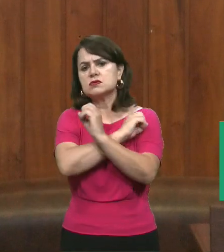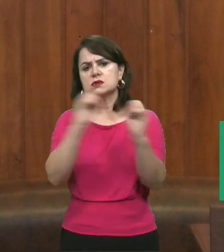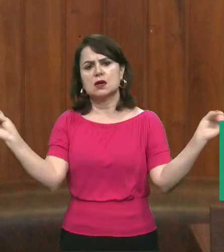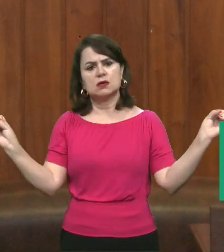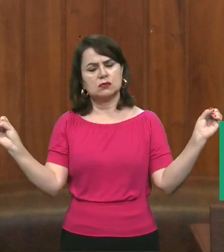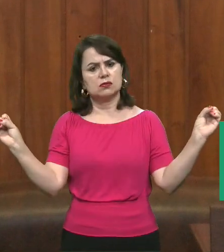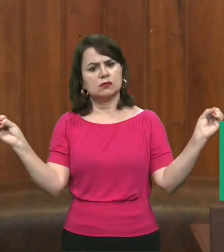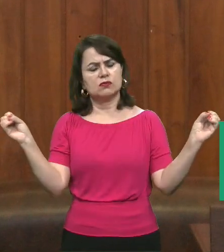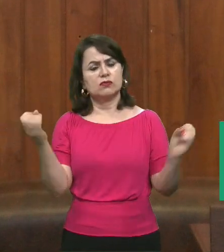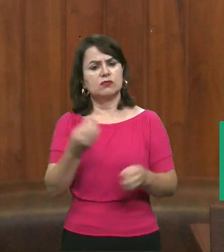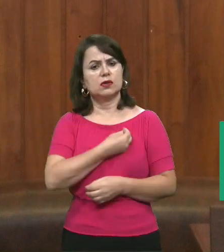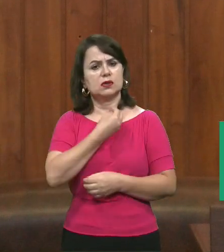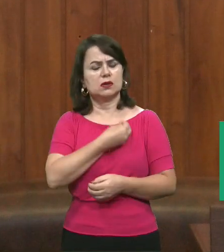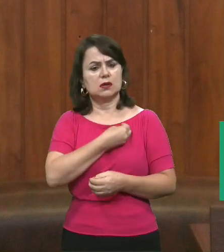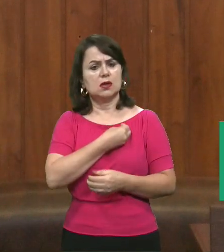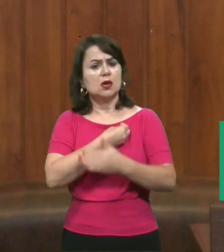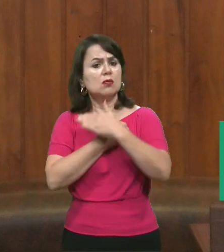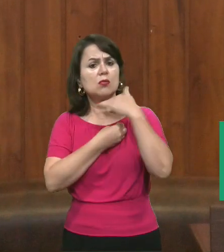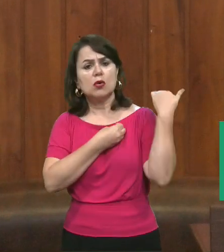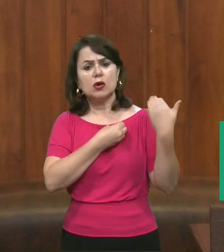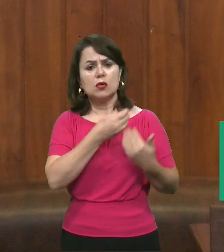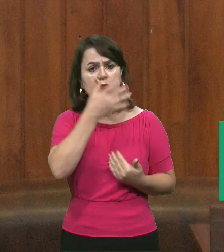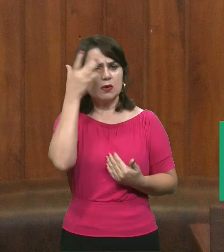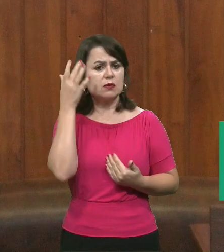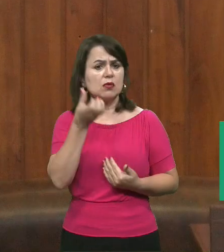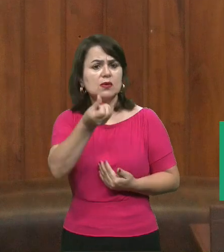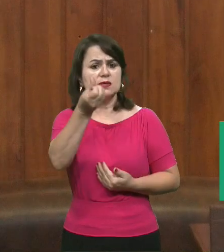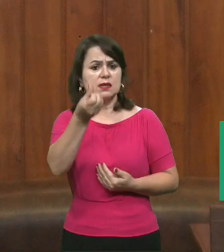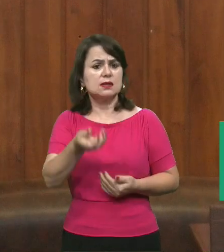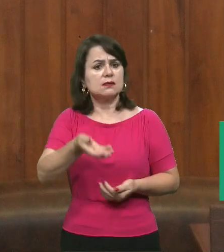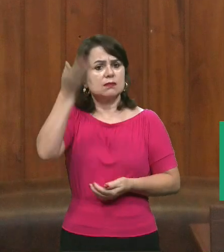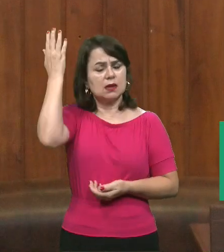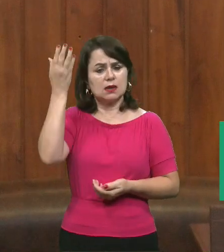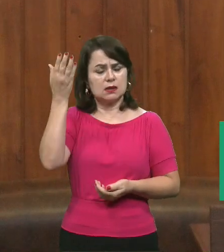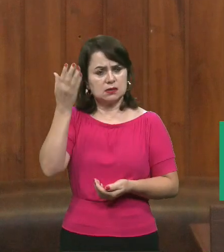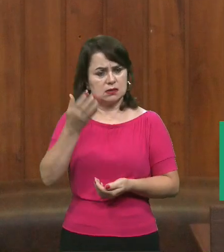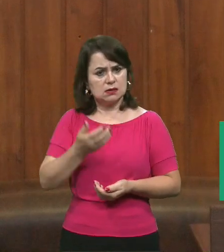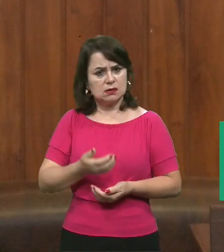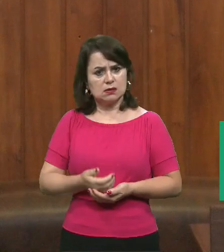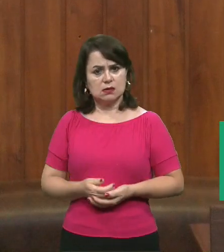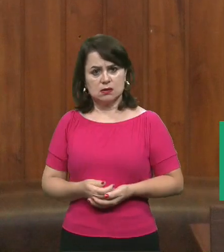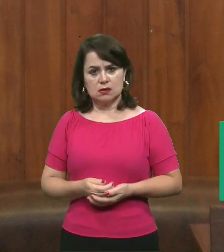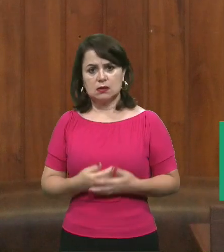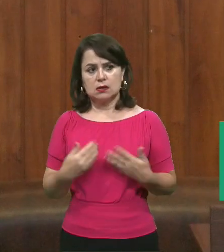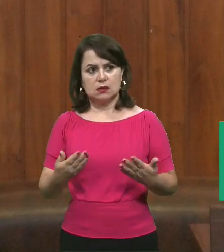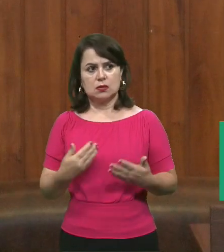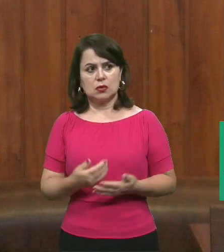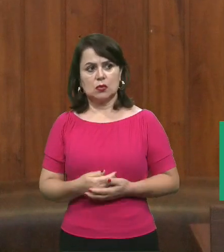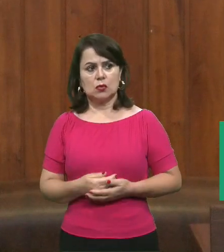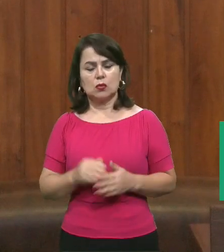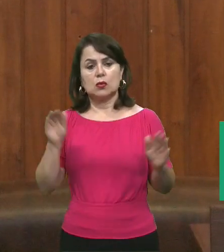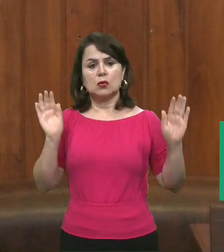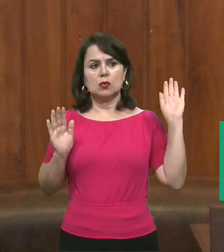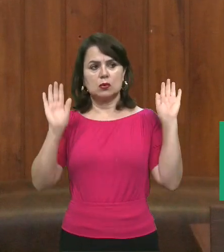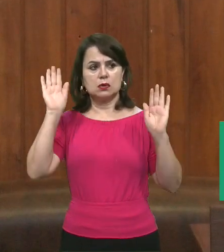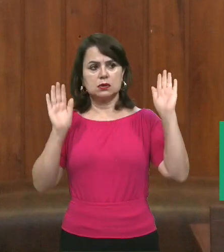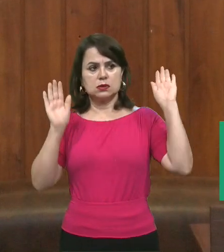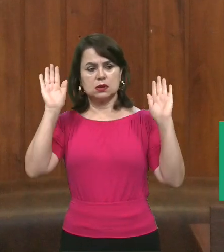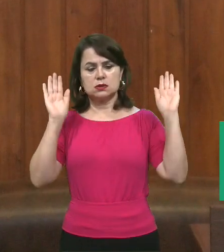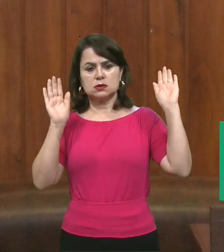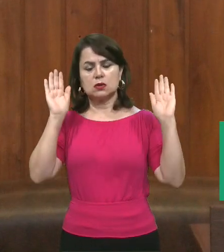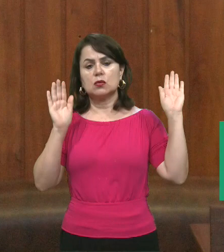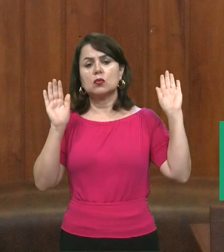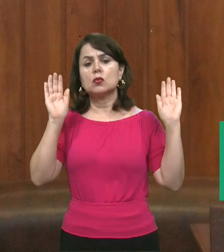que você fez, morreram 6 pessoas a mais, sacrificando vidas. A licitação foi uma ação entre